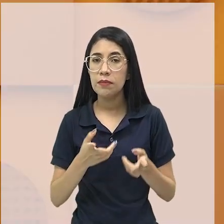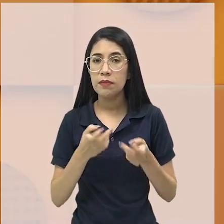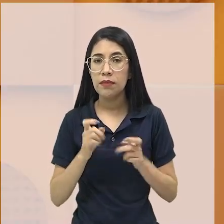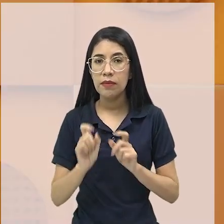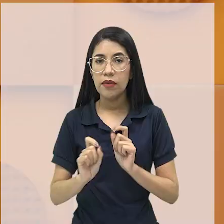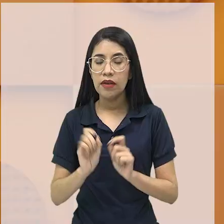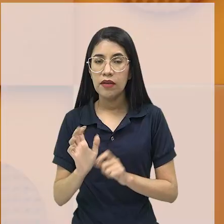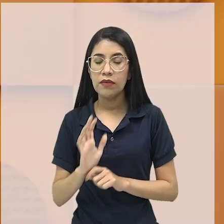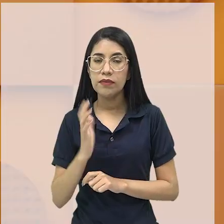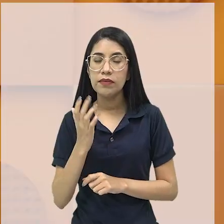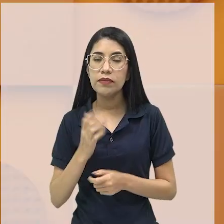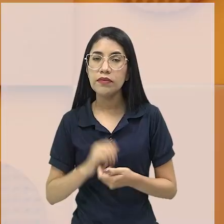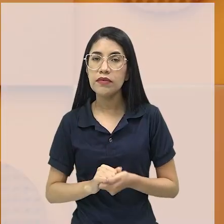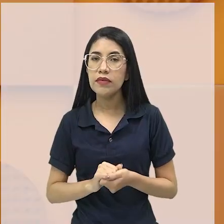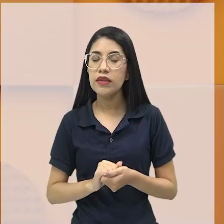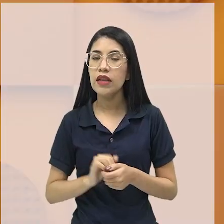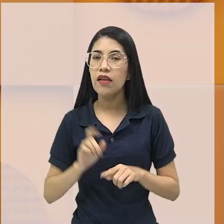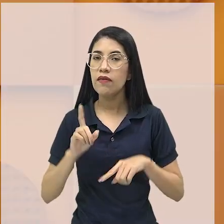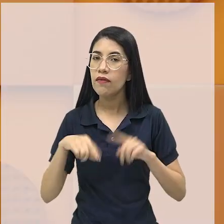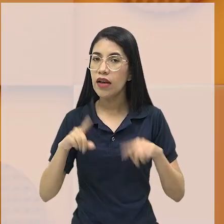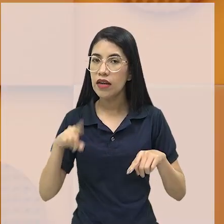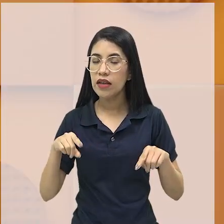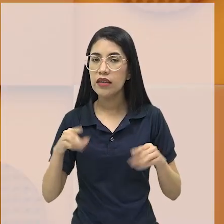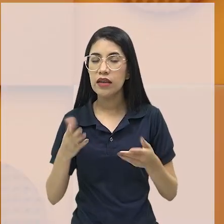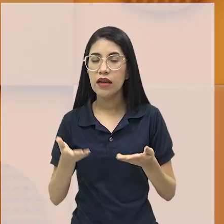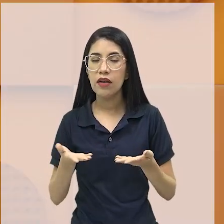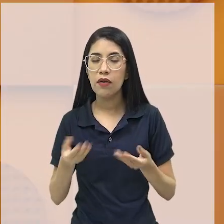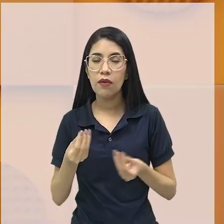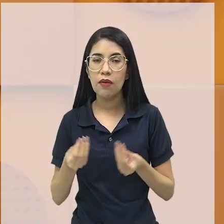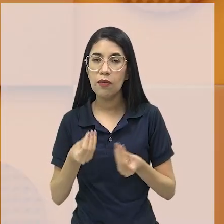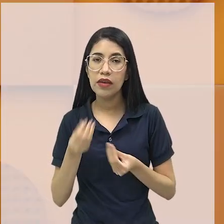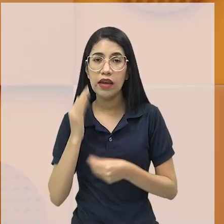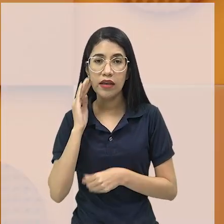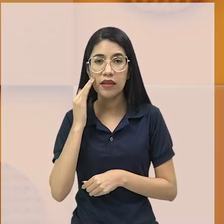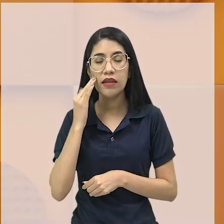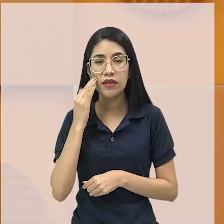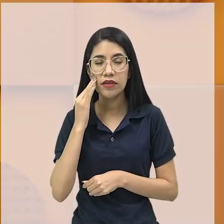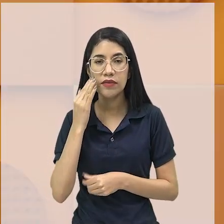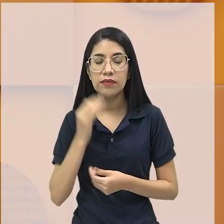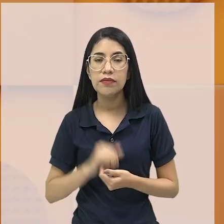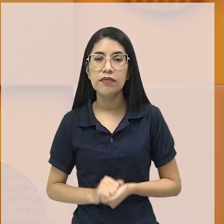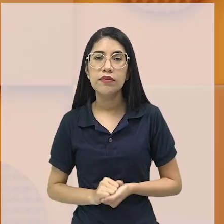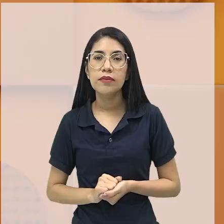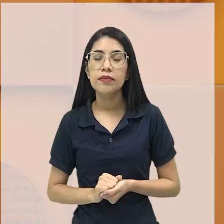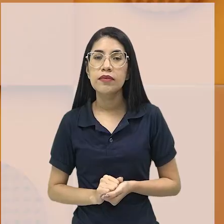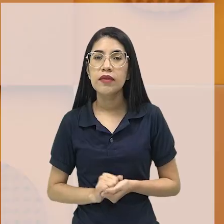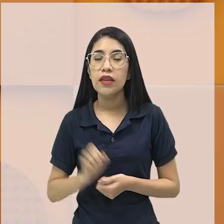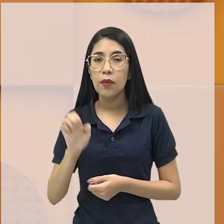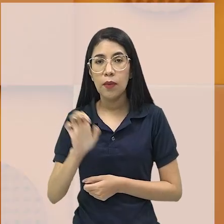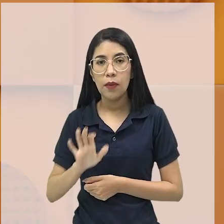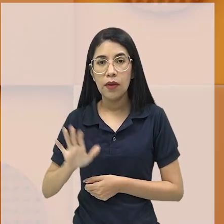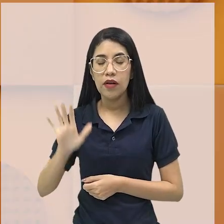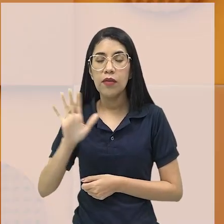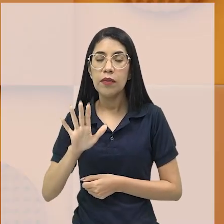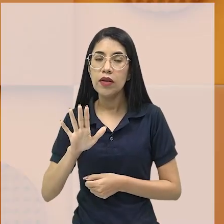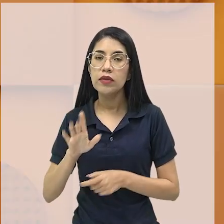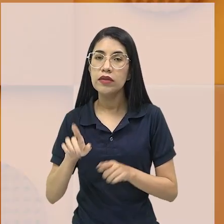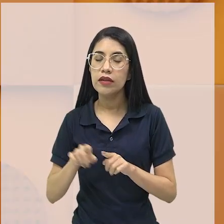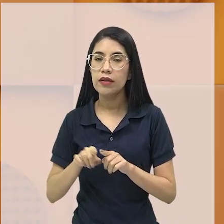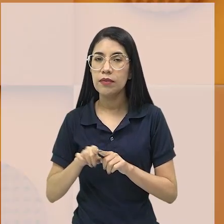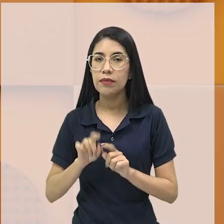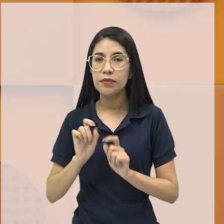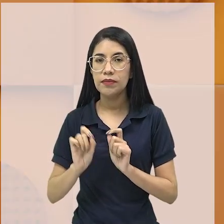que isso vai variar bastante da interpretação, tá? E aí o europeu ele vai se